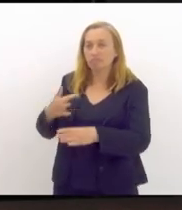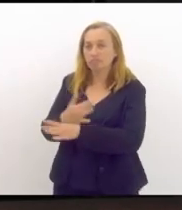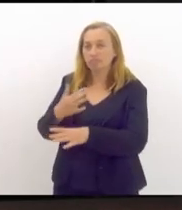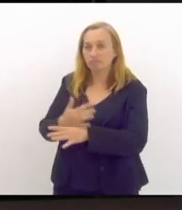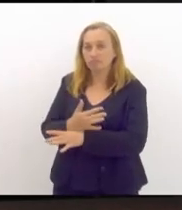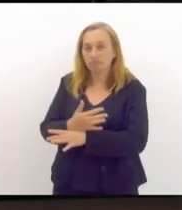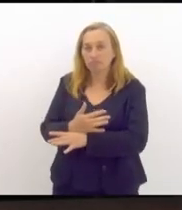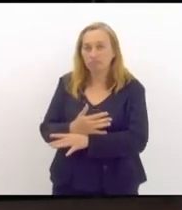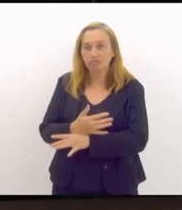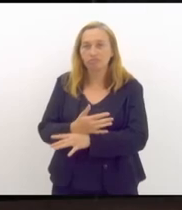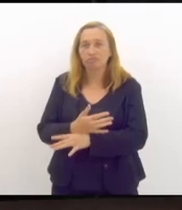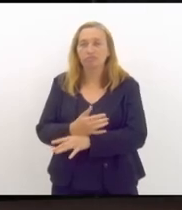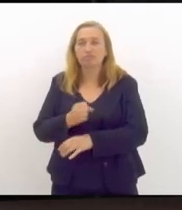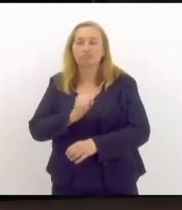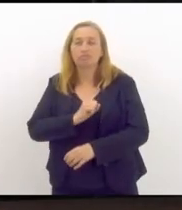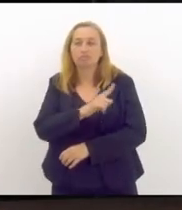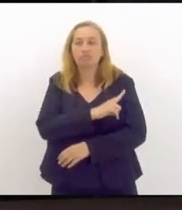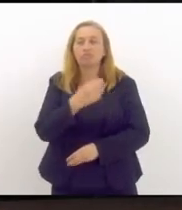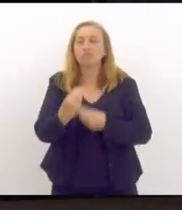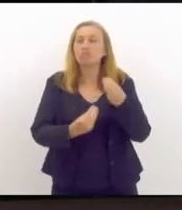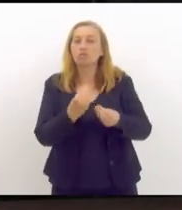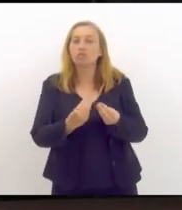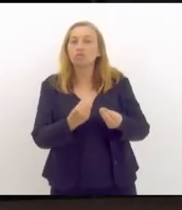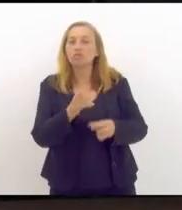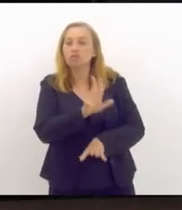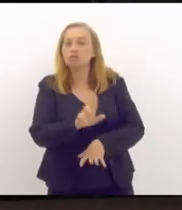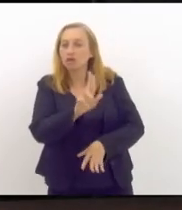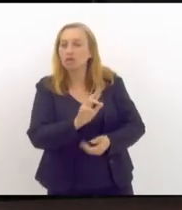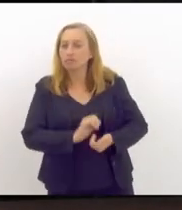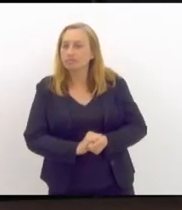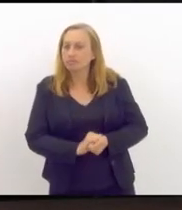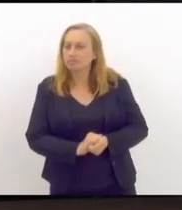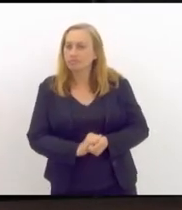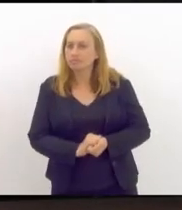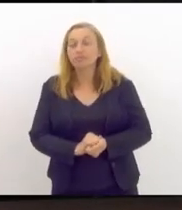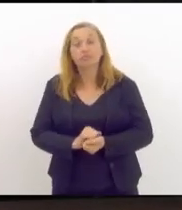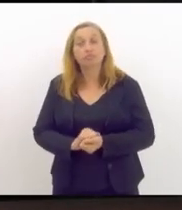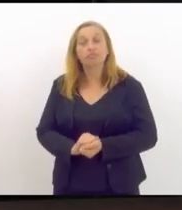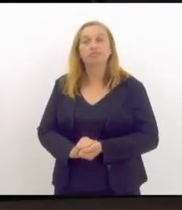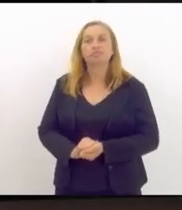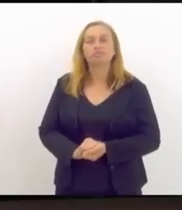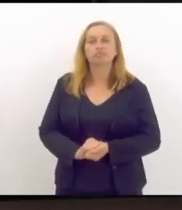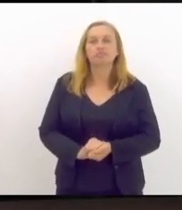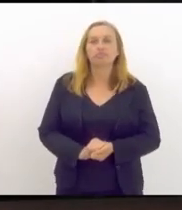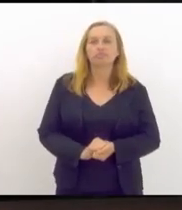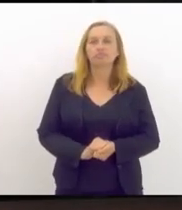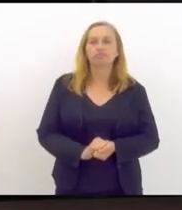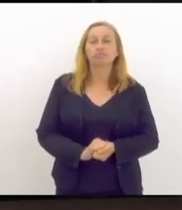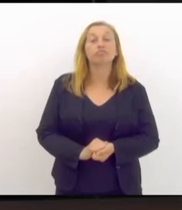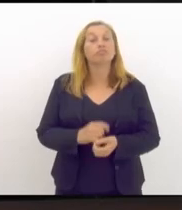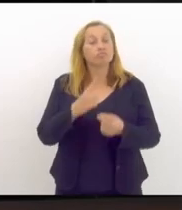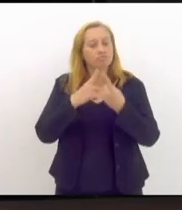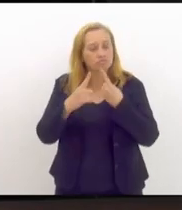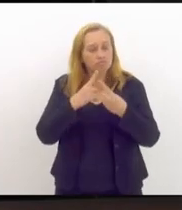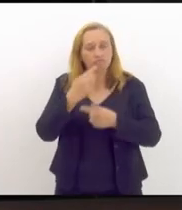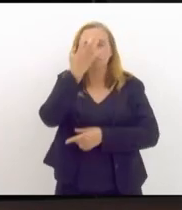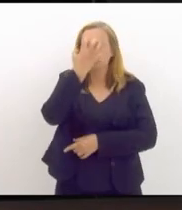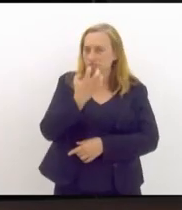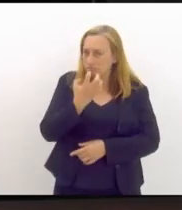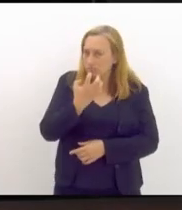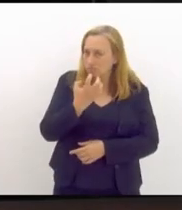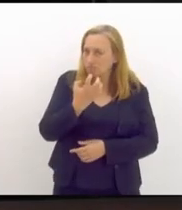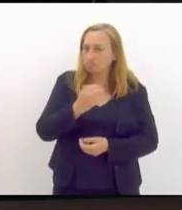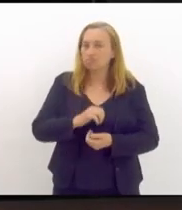E como estão sendo usados é necessário uma discussão séria sobre